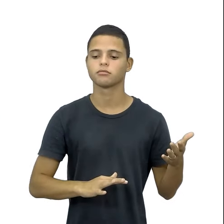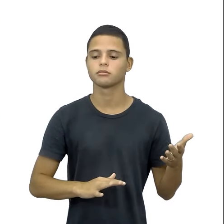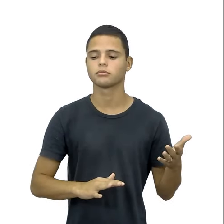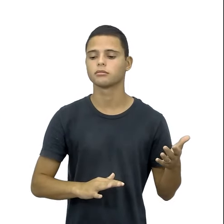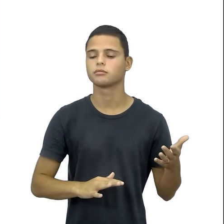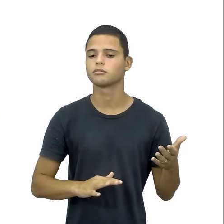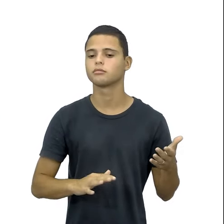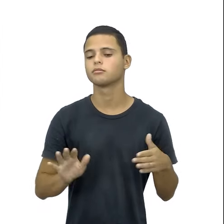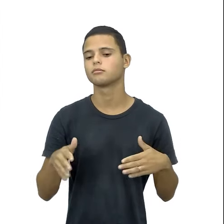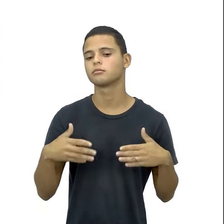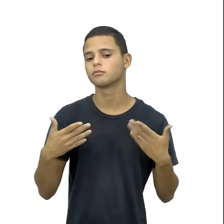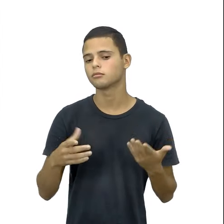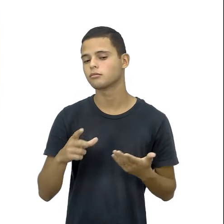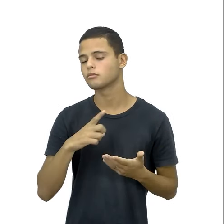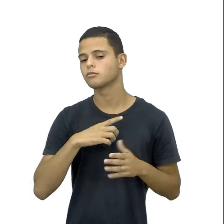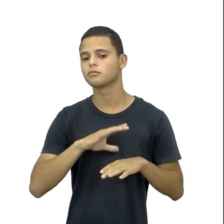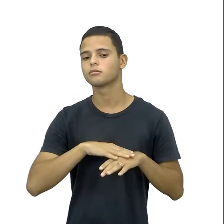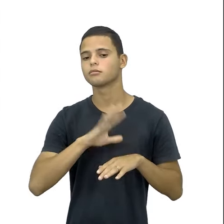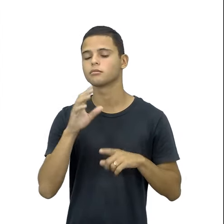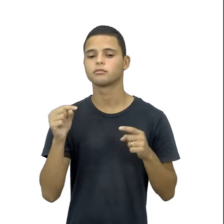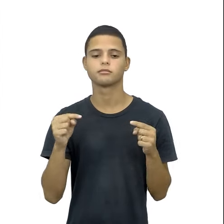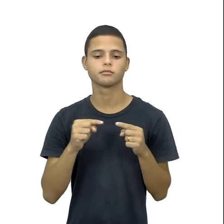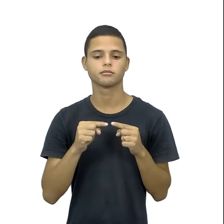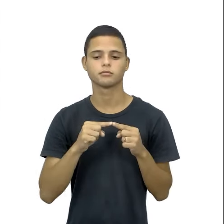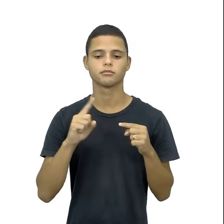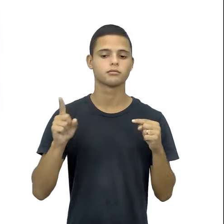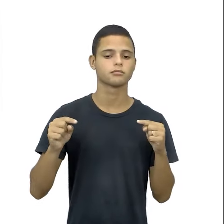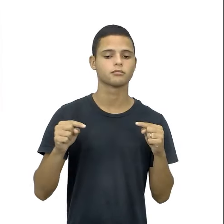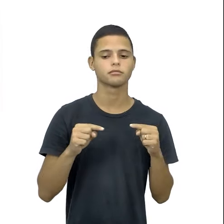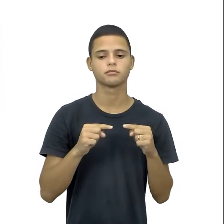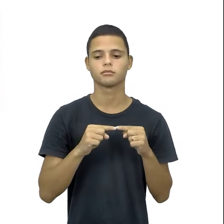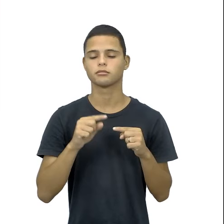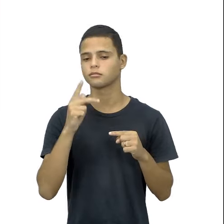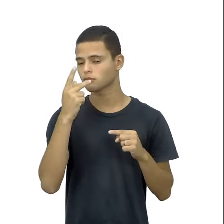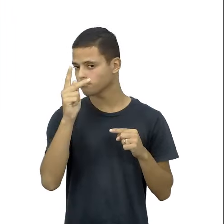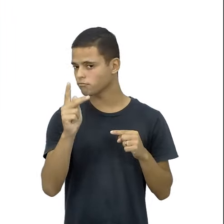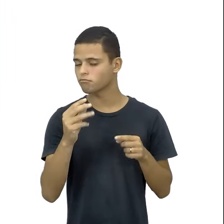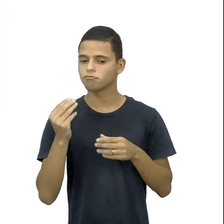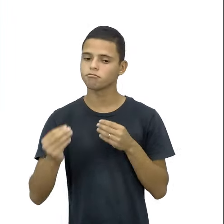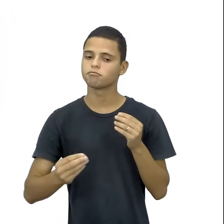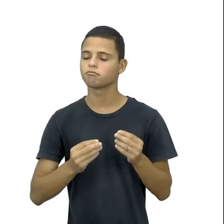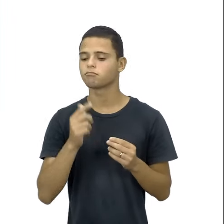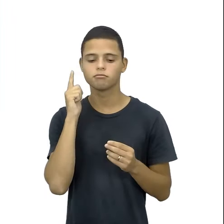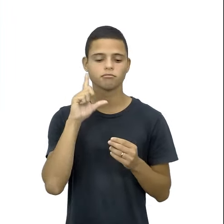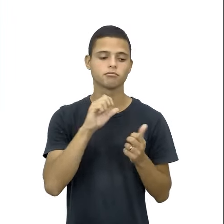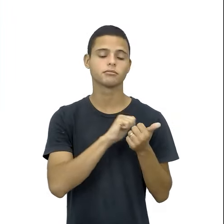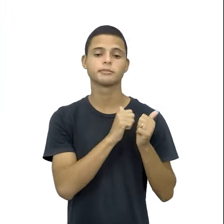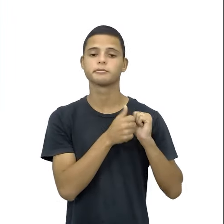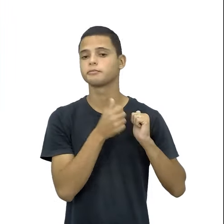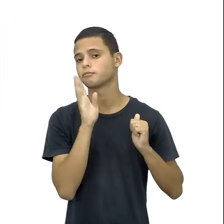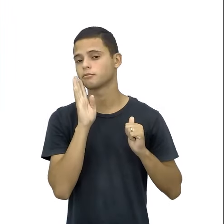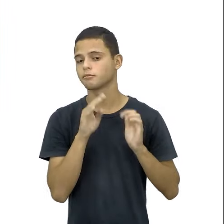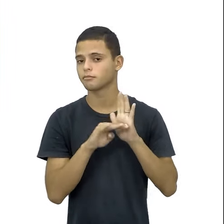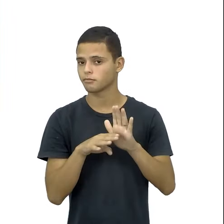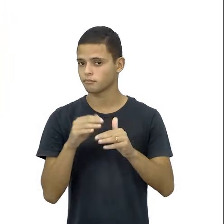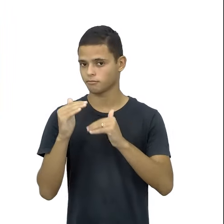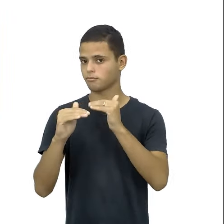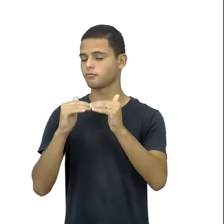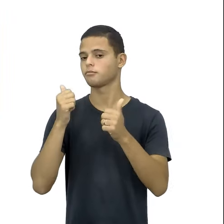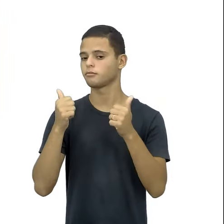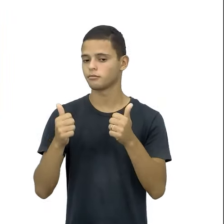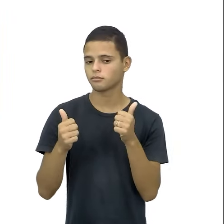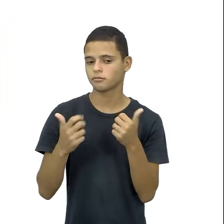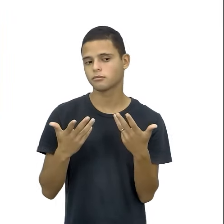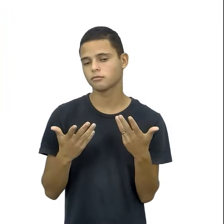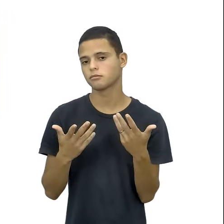né, qual aquela que está mais de acordo ali com o meu objetivo, e como que eu posso fazer uma abordagem bem bacana dela, tá? Não